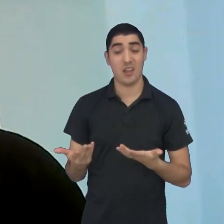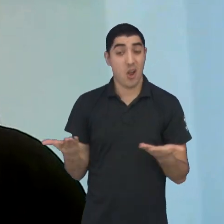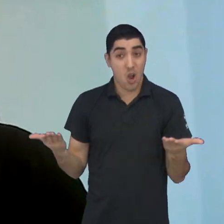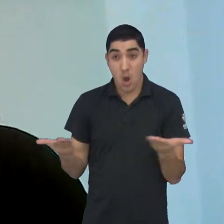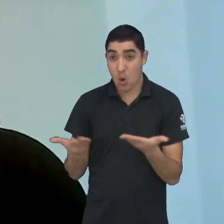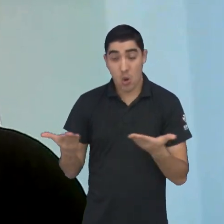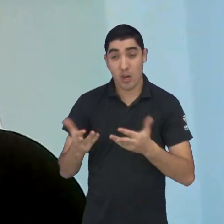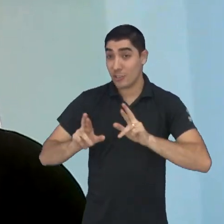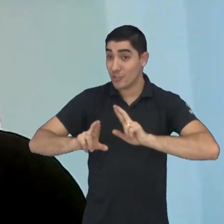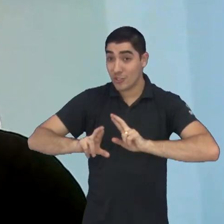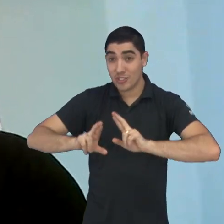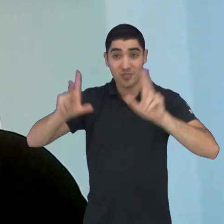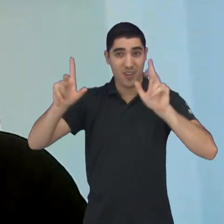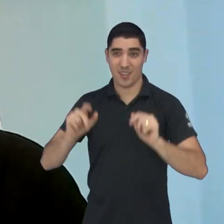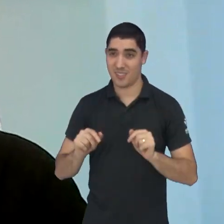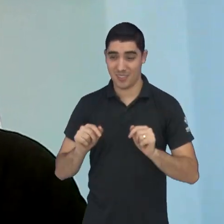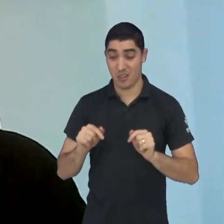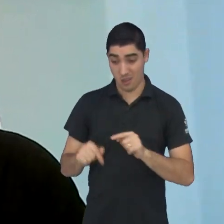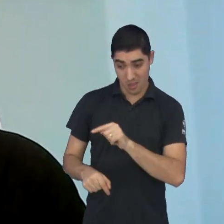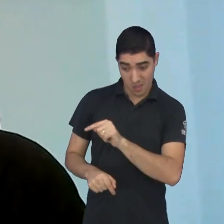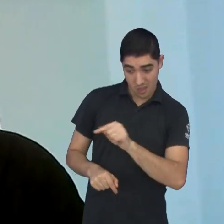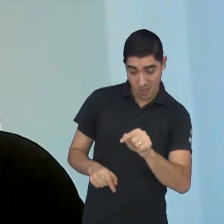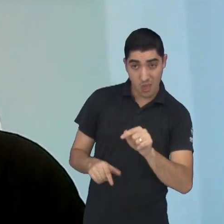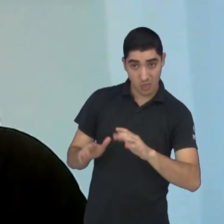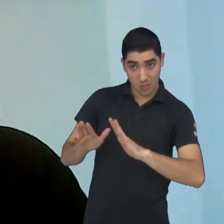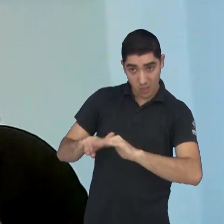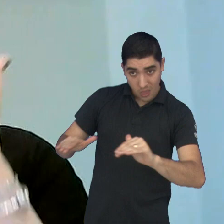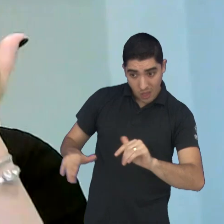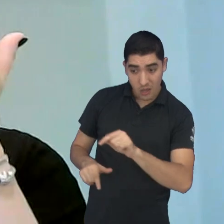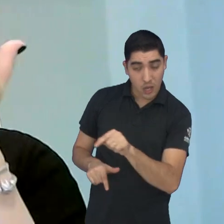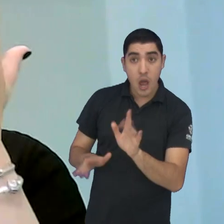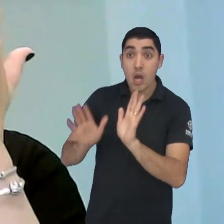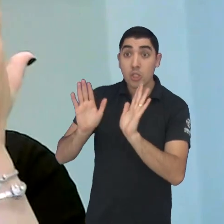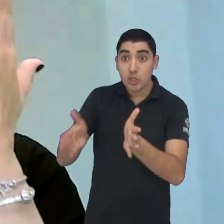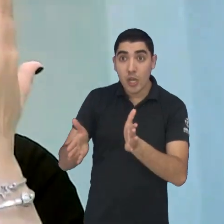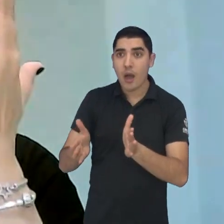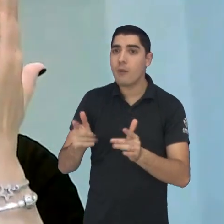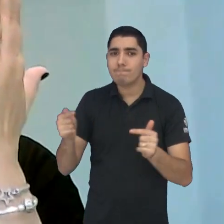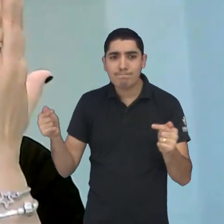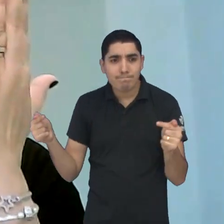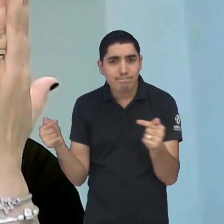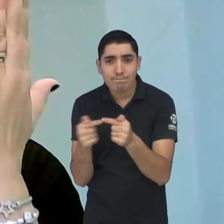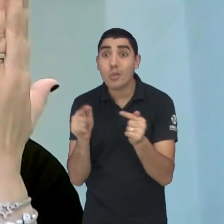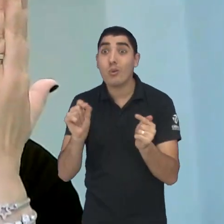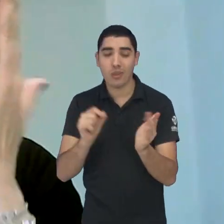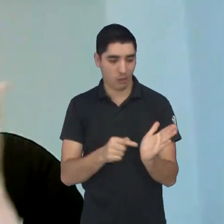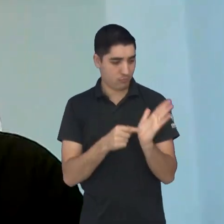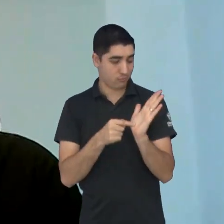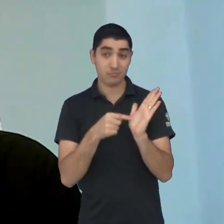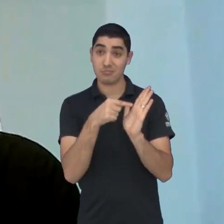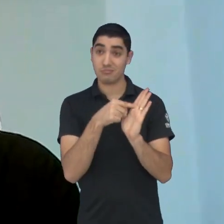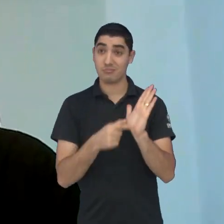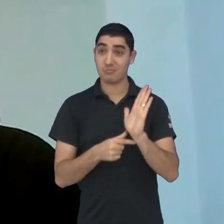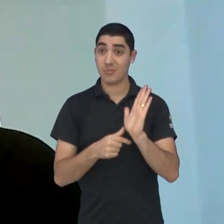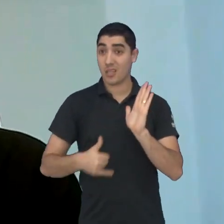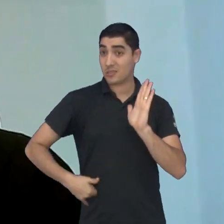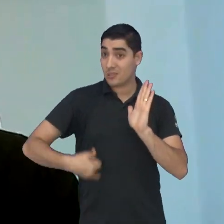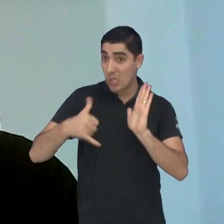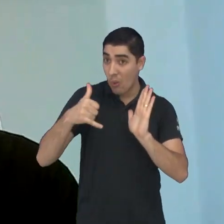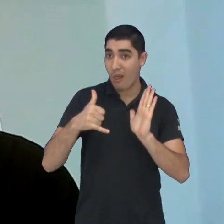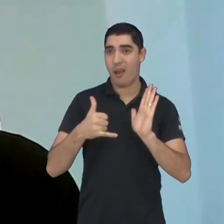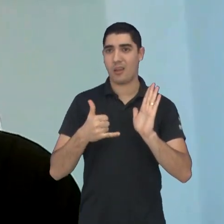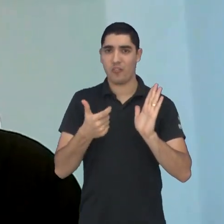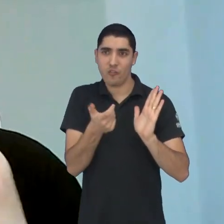outra era, onde essas crianças já nasceram com o mundo aqui, na palma das mãos. Então,